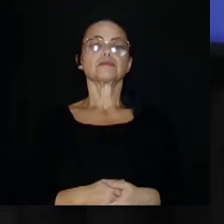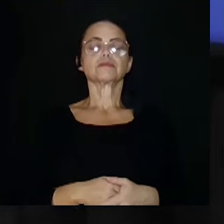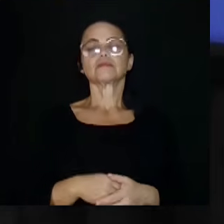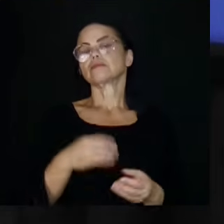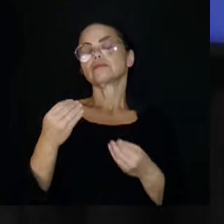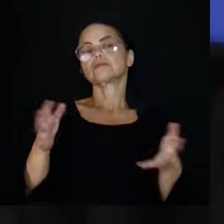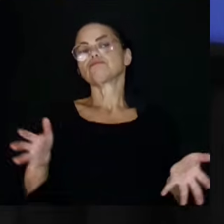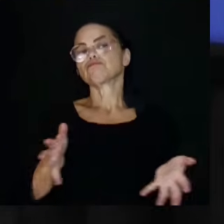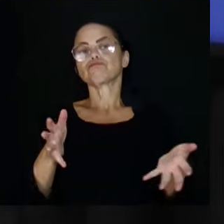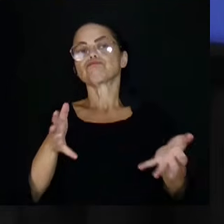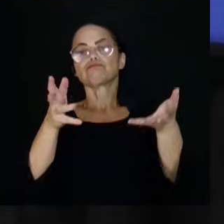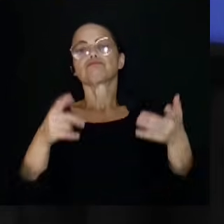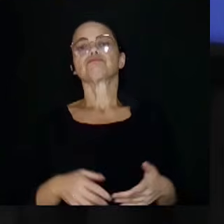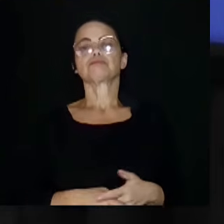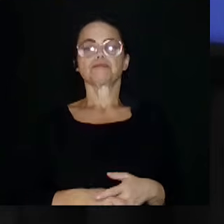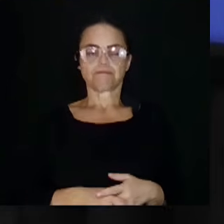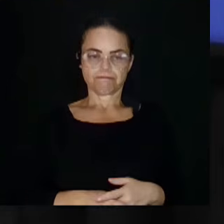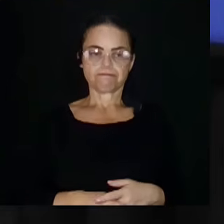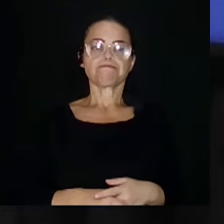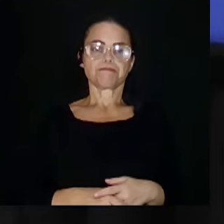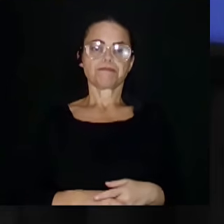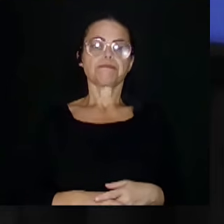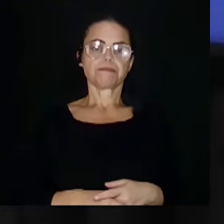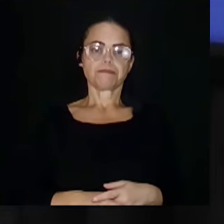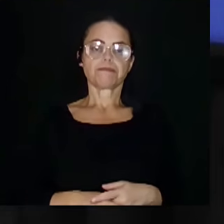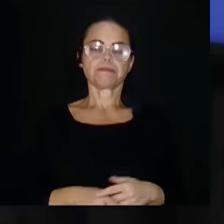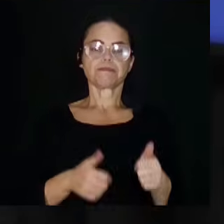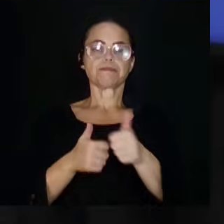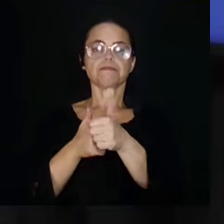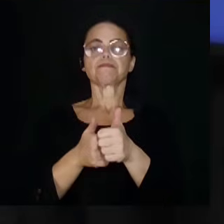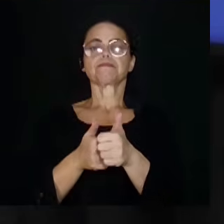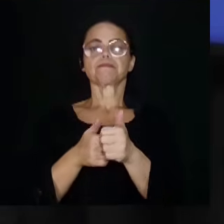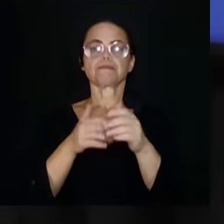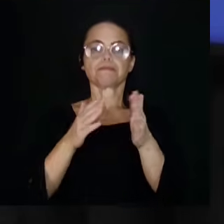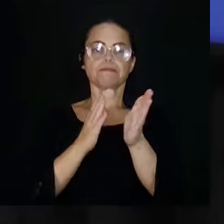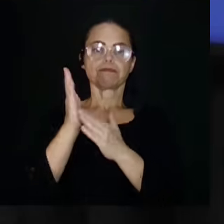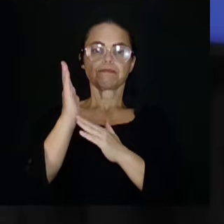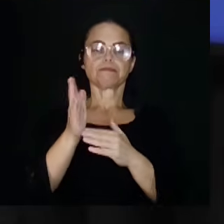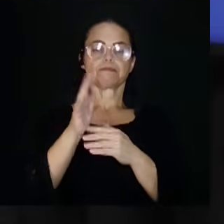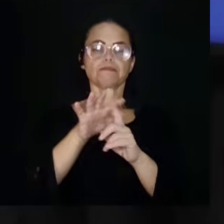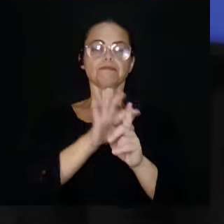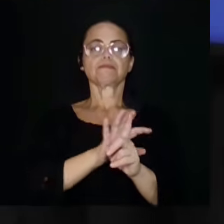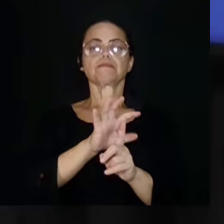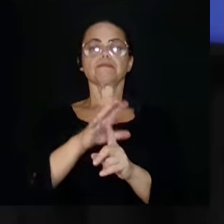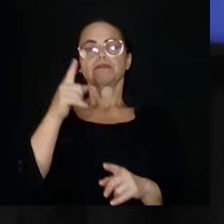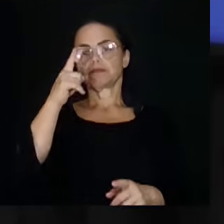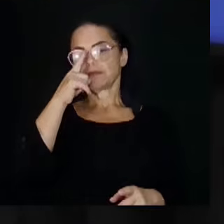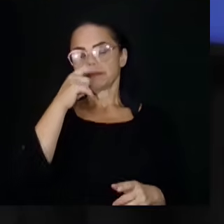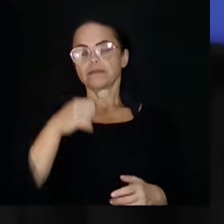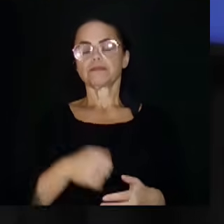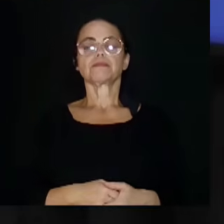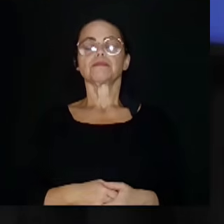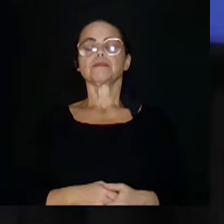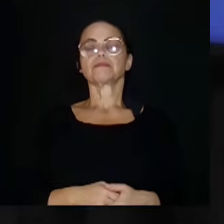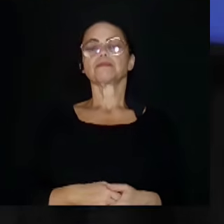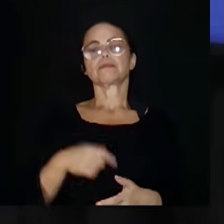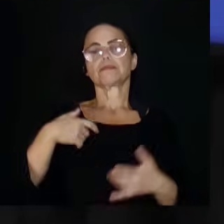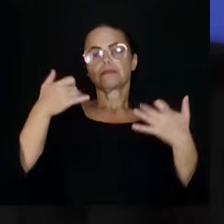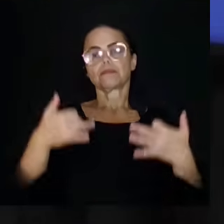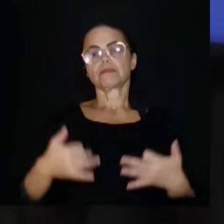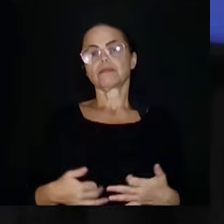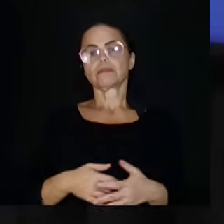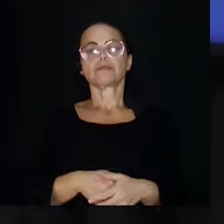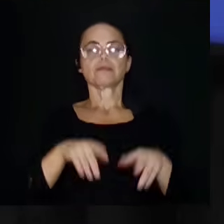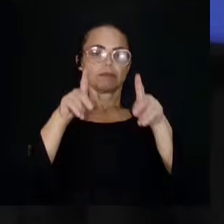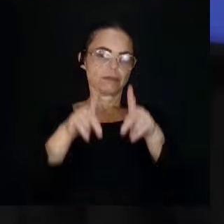né, para seguir esse caminho, né, que foi a influência da sua mãe e tudo mais. E você citou que o seu povo é tudo